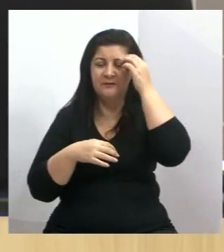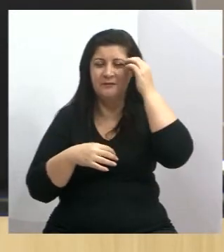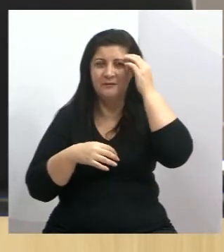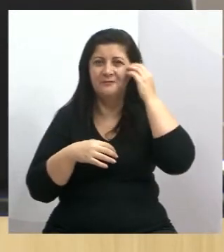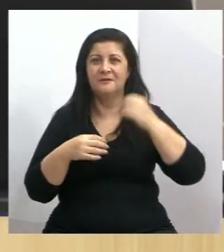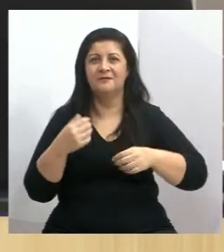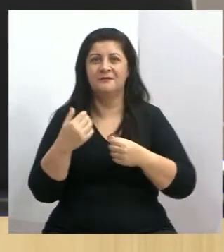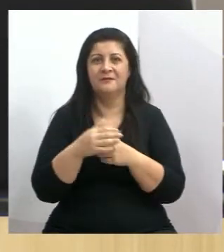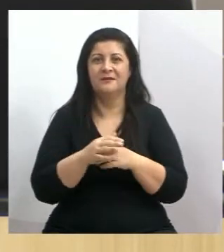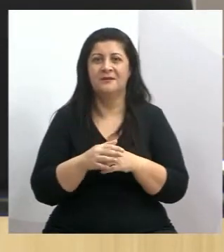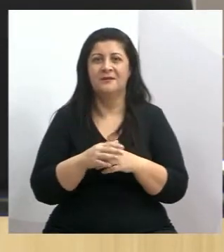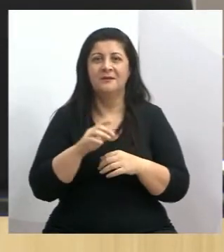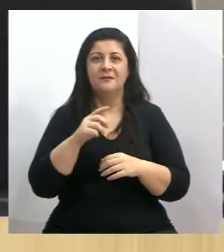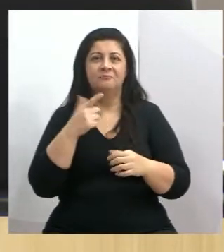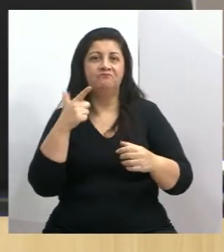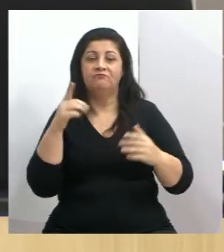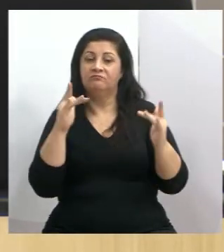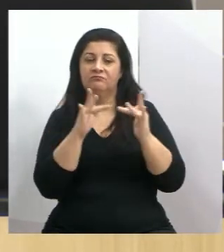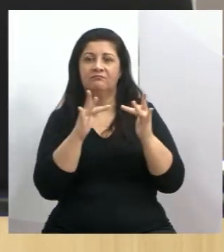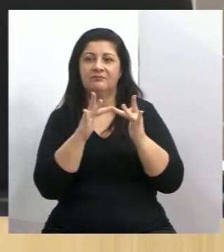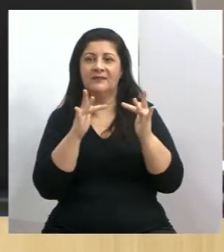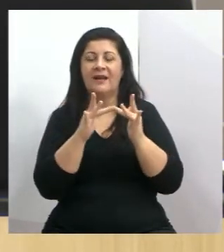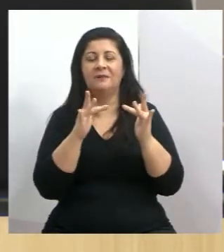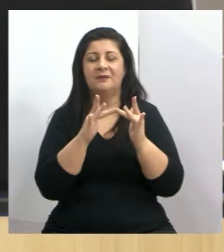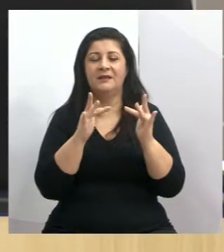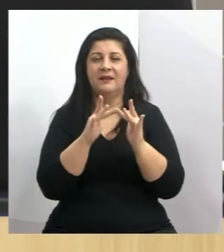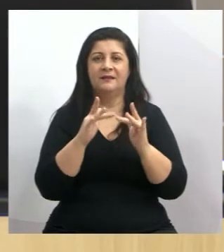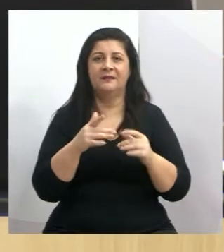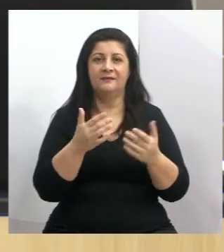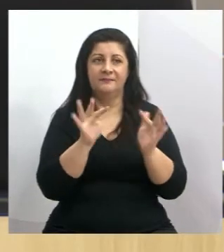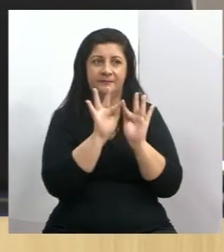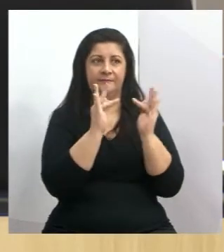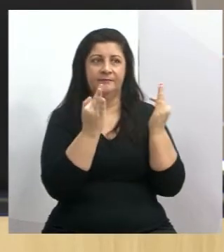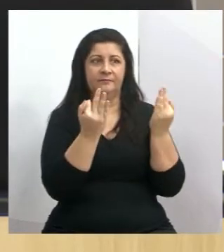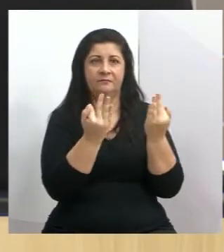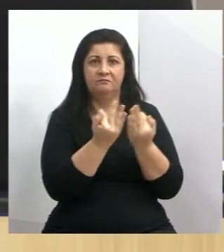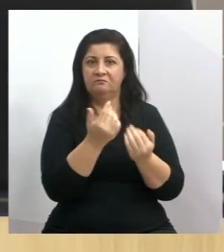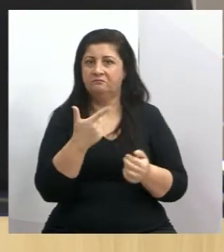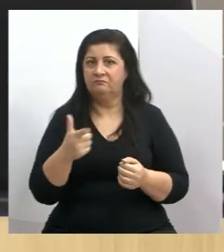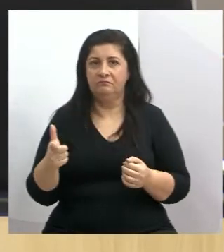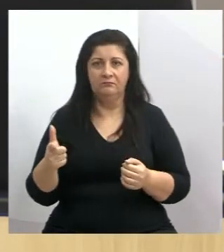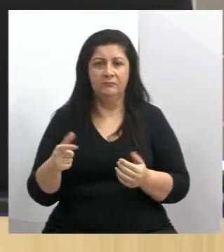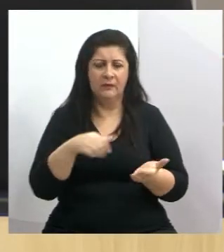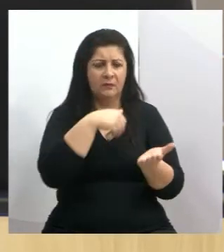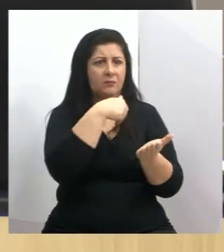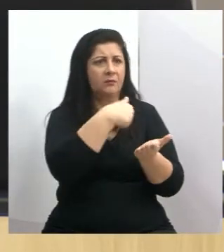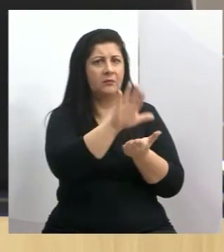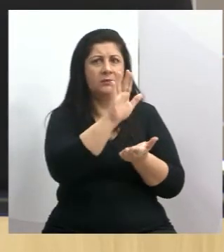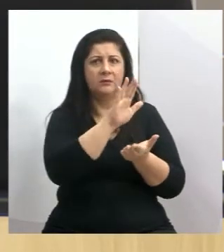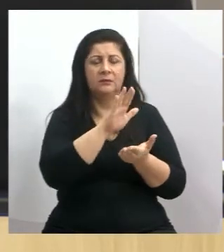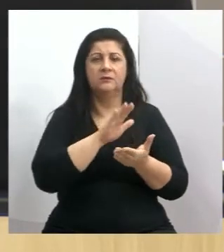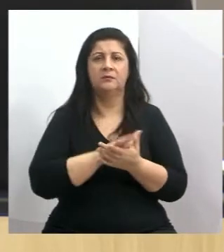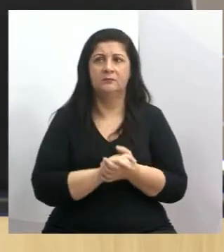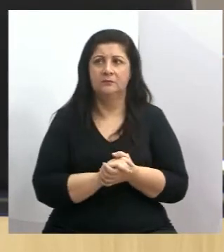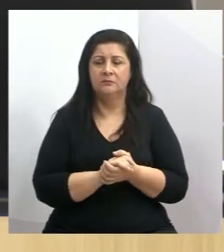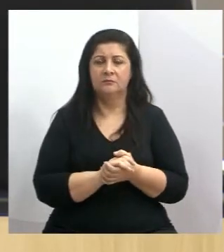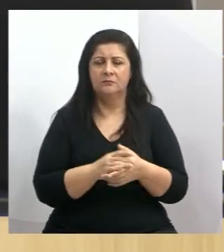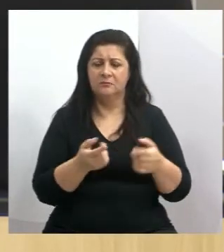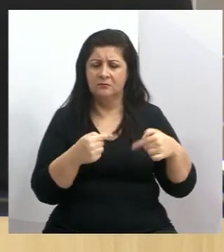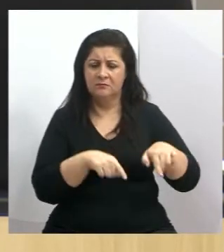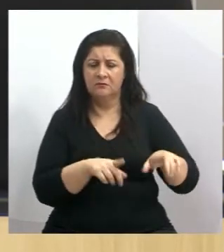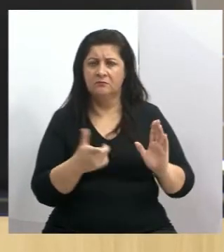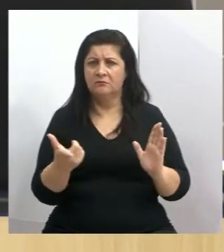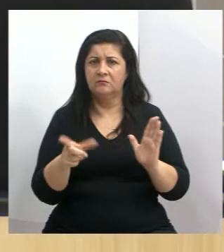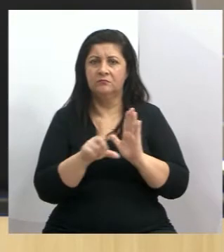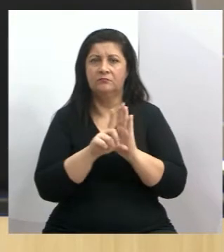e sem acesso a sua família que lá deixaram os missionários Foram deportados contra a lei contra a